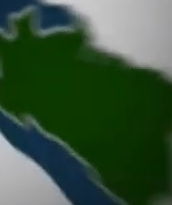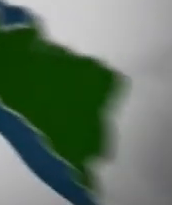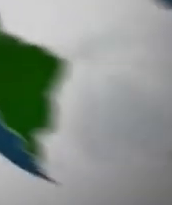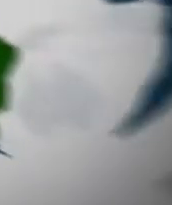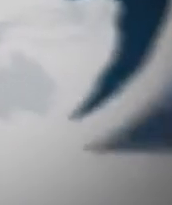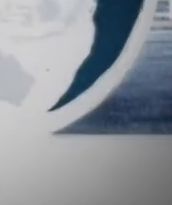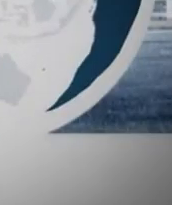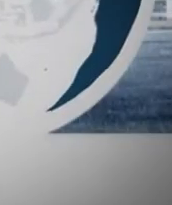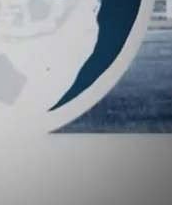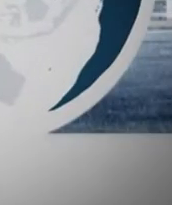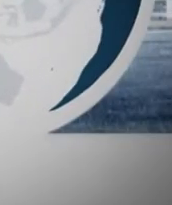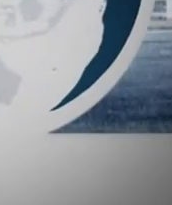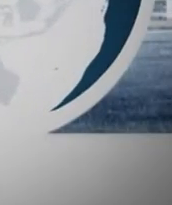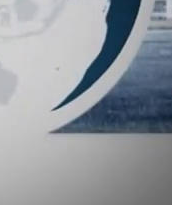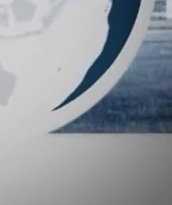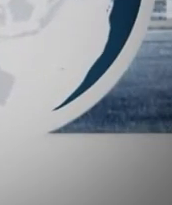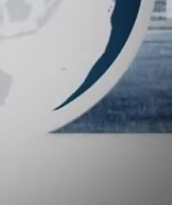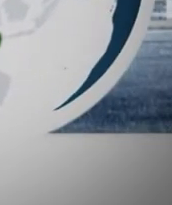Música